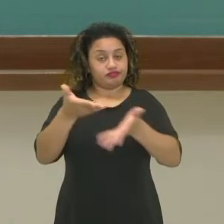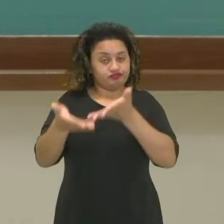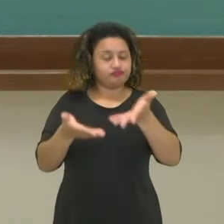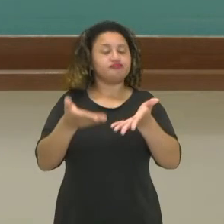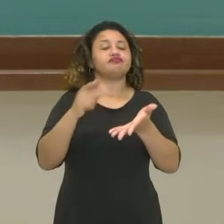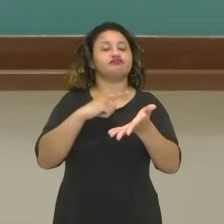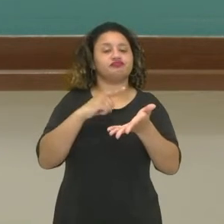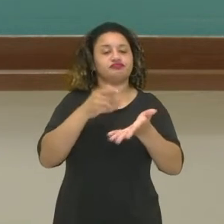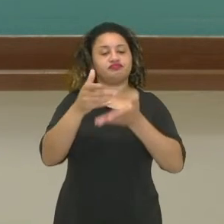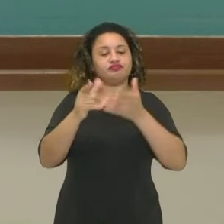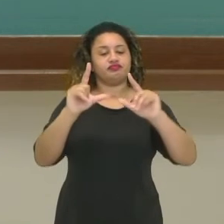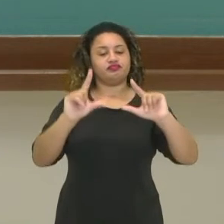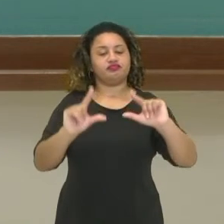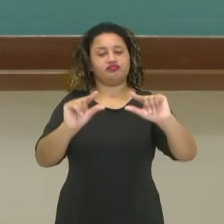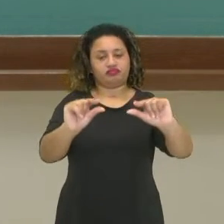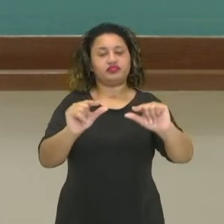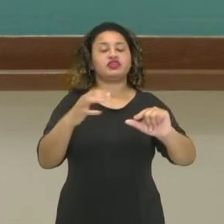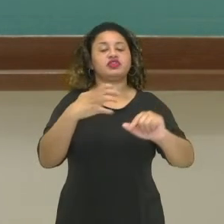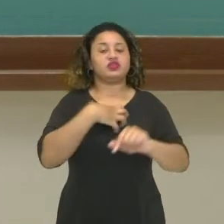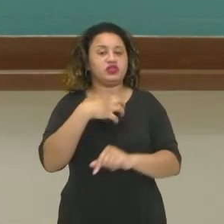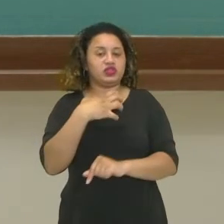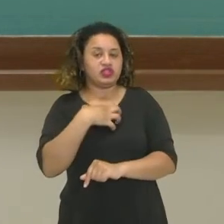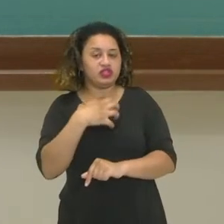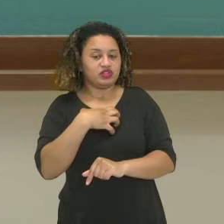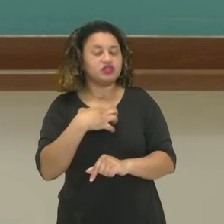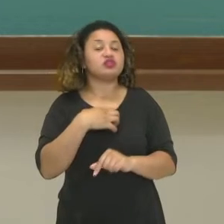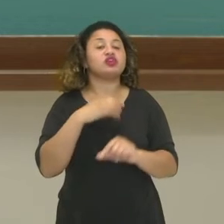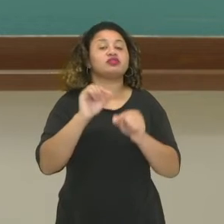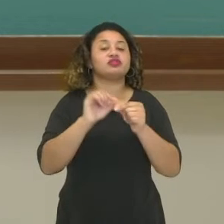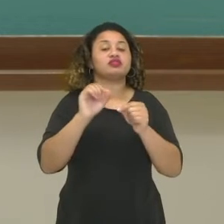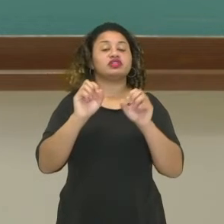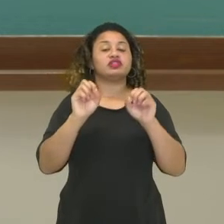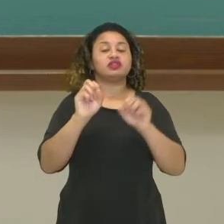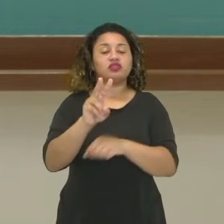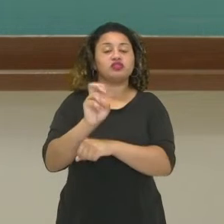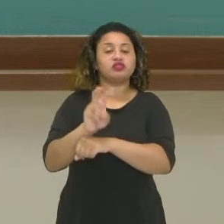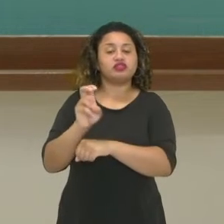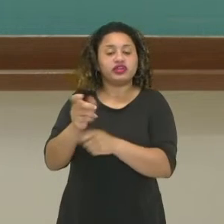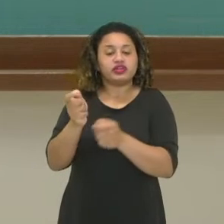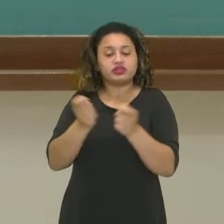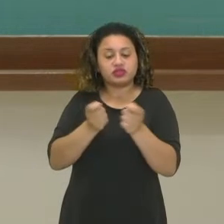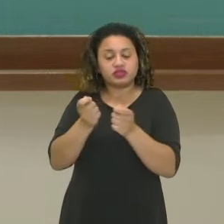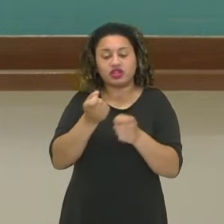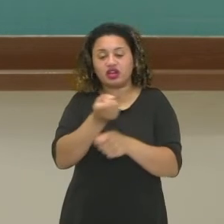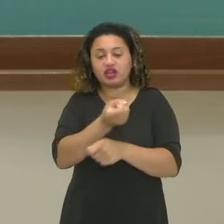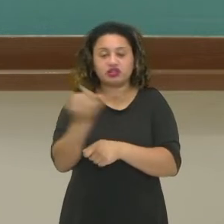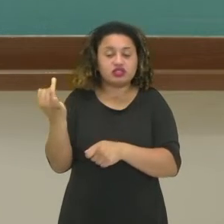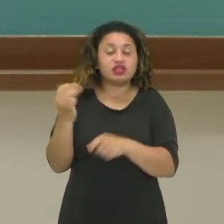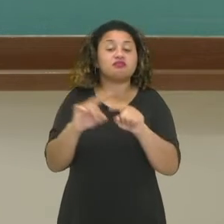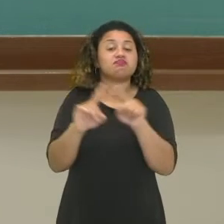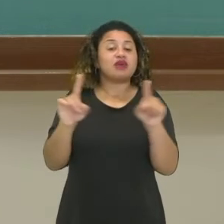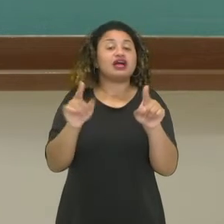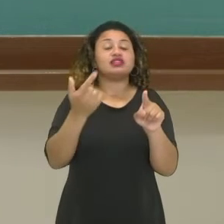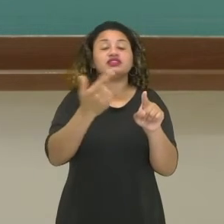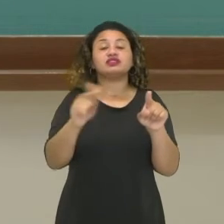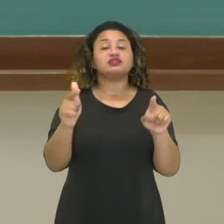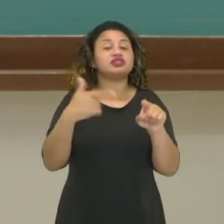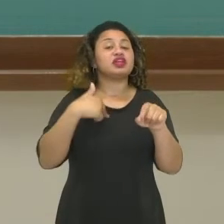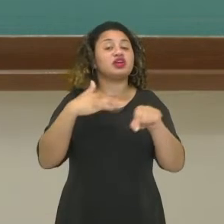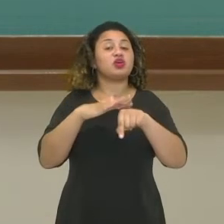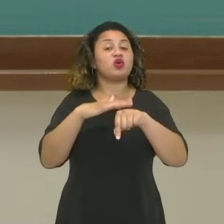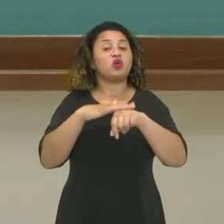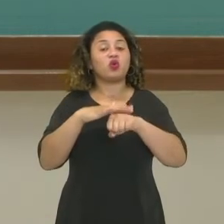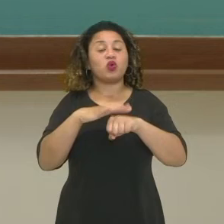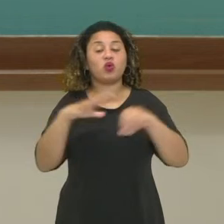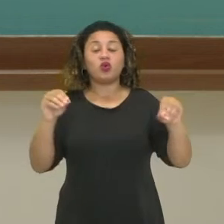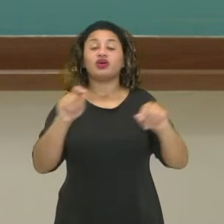né, que vão amenizar os sintomas, vão deixar o vírus em número controlado, mas mas não existe cura e ainda